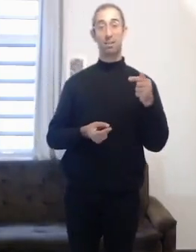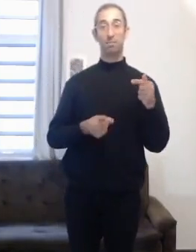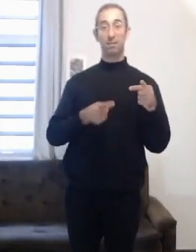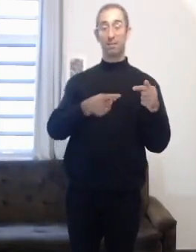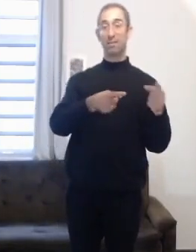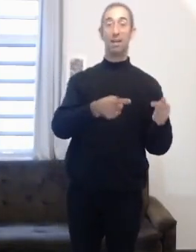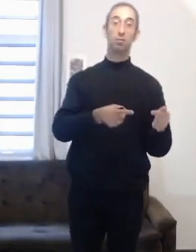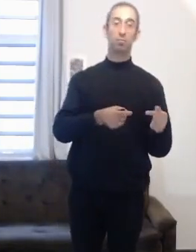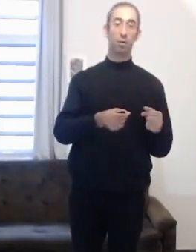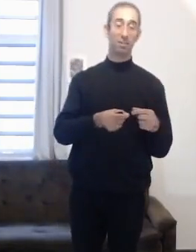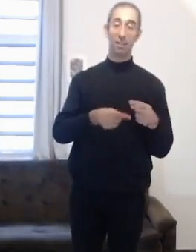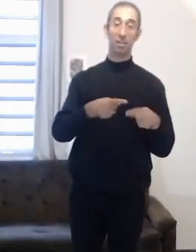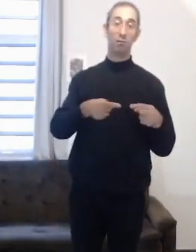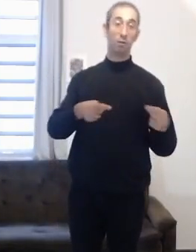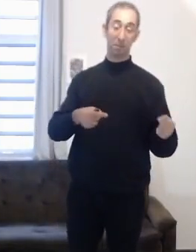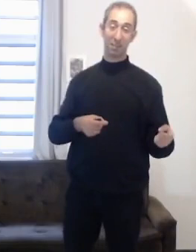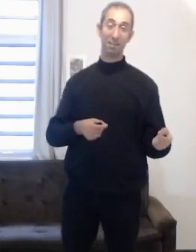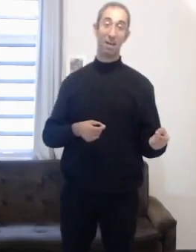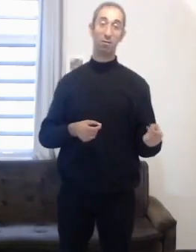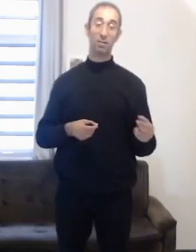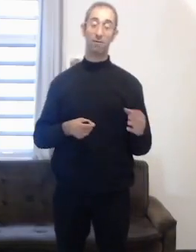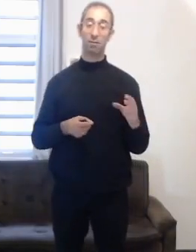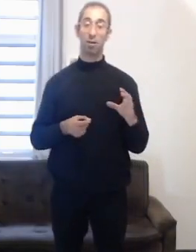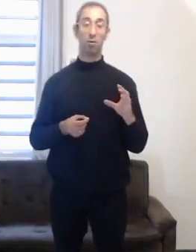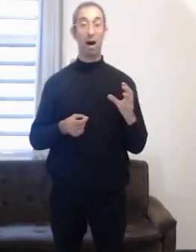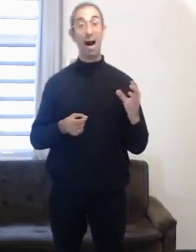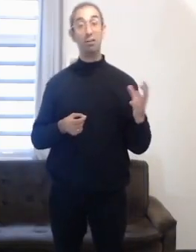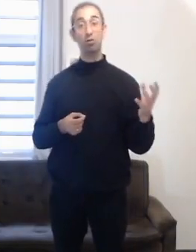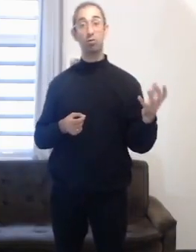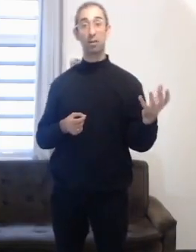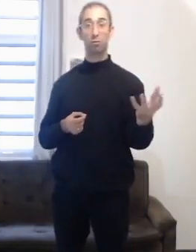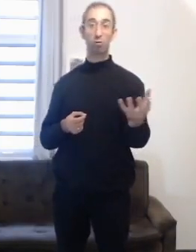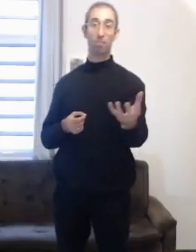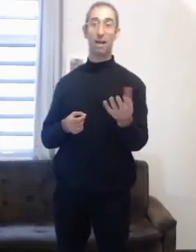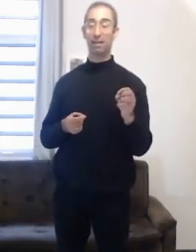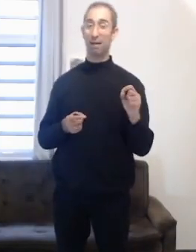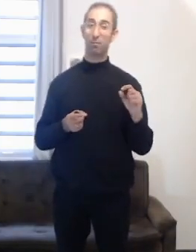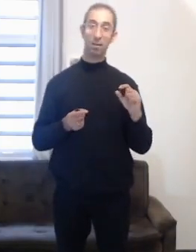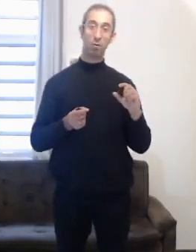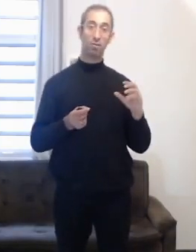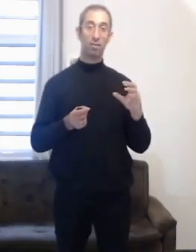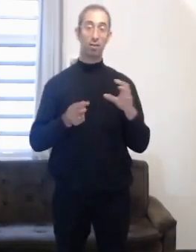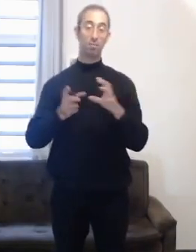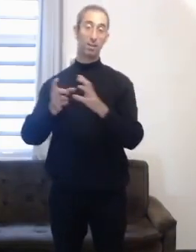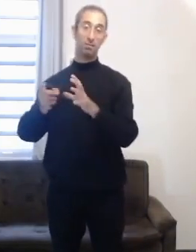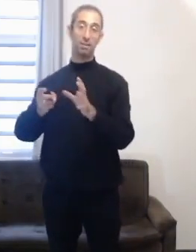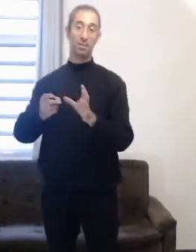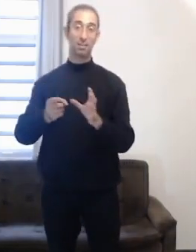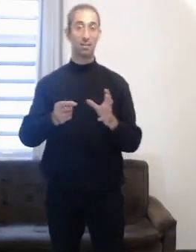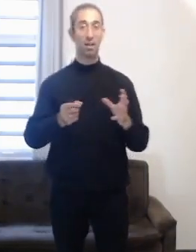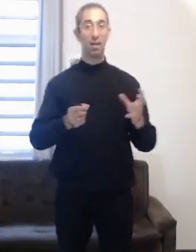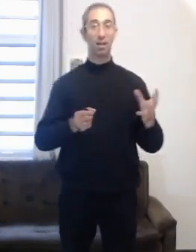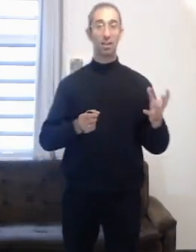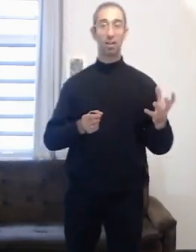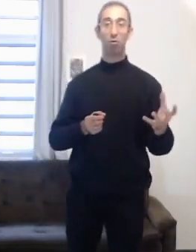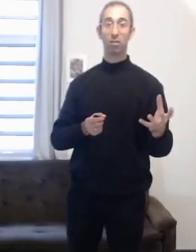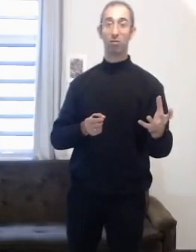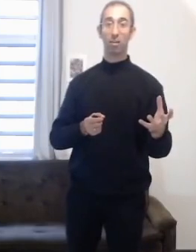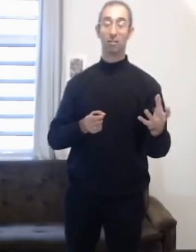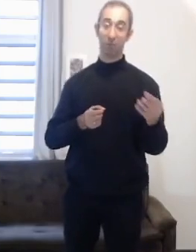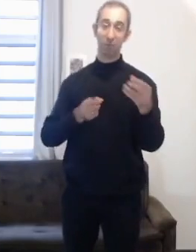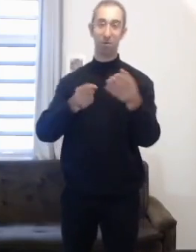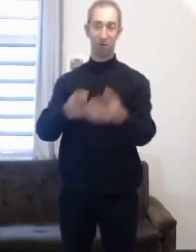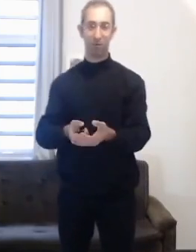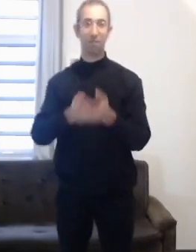vale a pena a gente pesquisar isso. Pode ser que ainda não foi pesquisado, mas eles falam assim, olha, eu acho que tudo parece, está demonstrando pelas pesquisas que tal